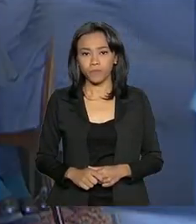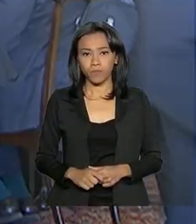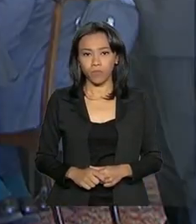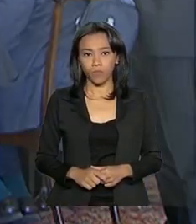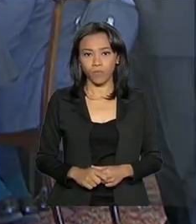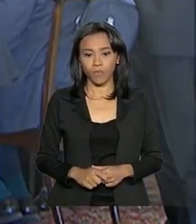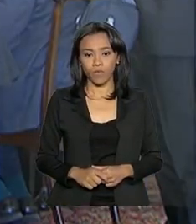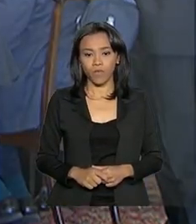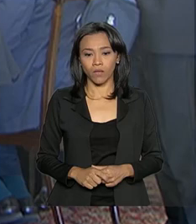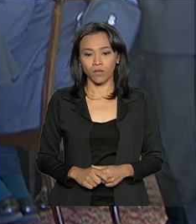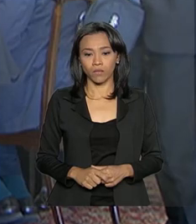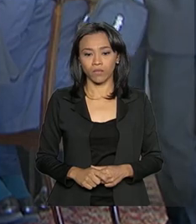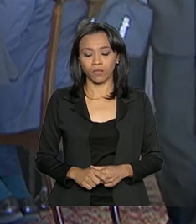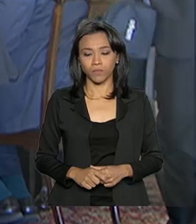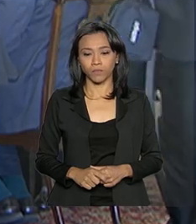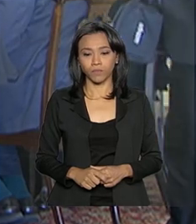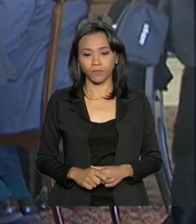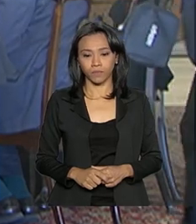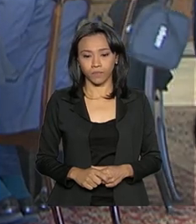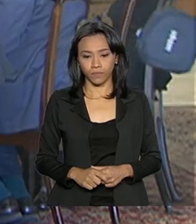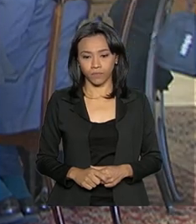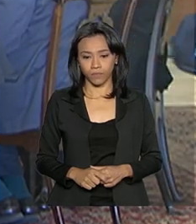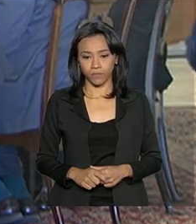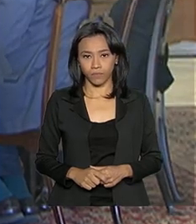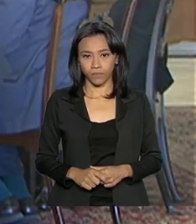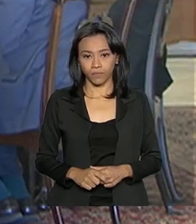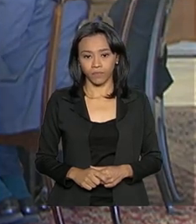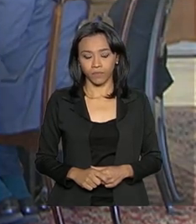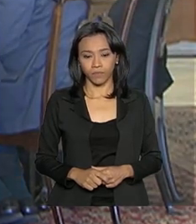que ocupem seus lugares.